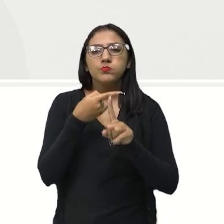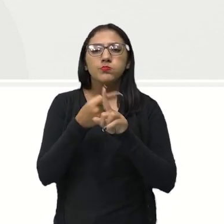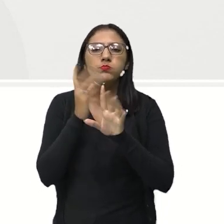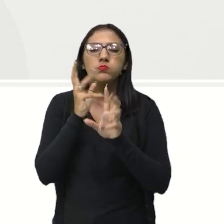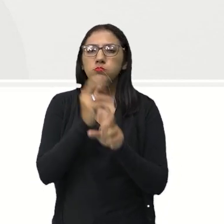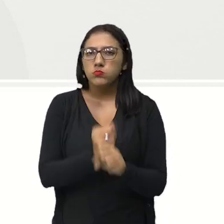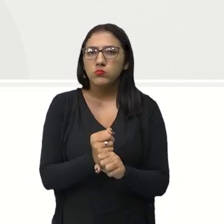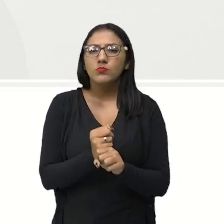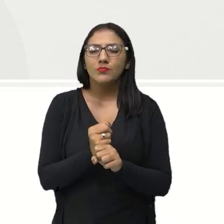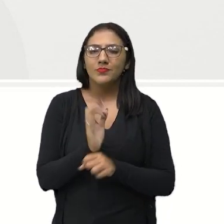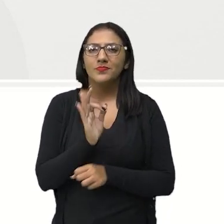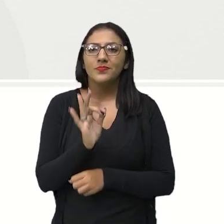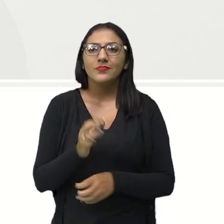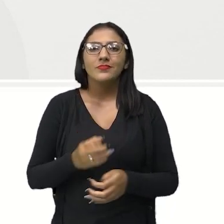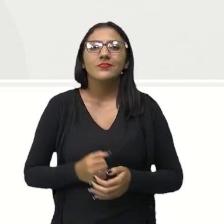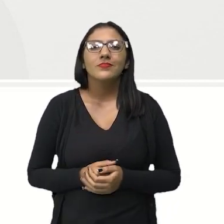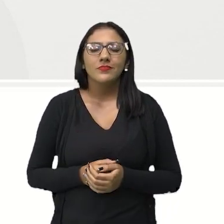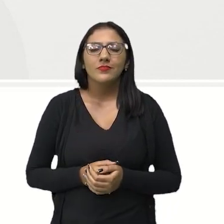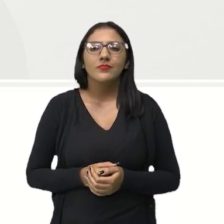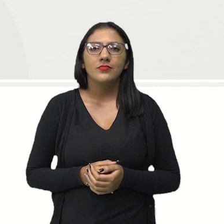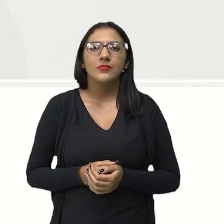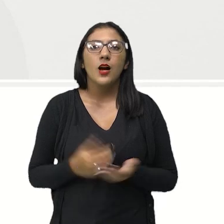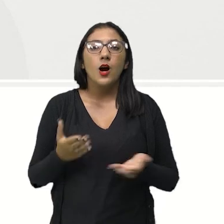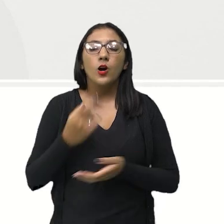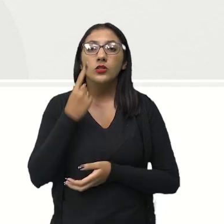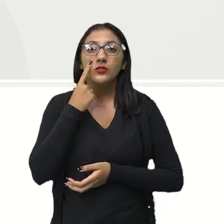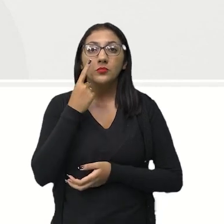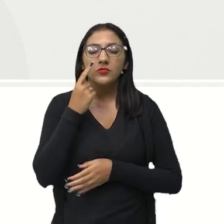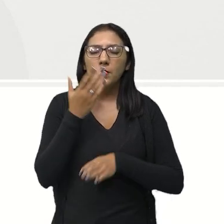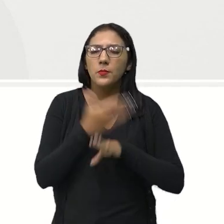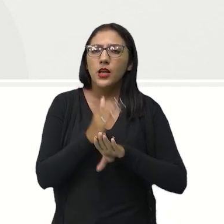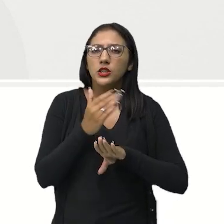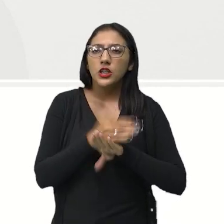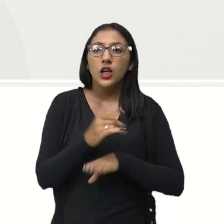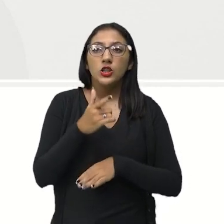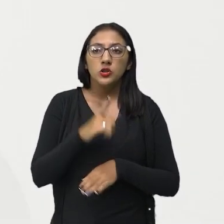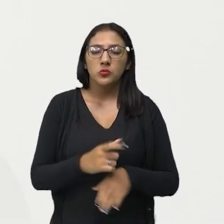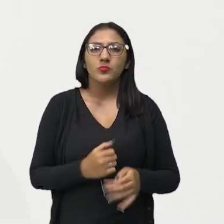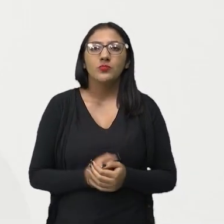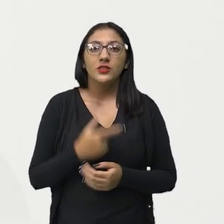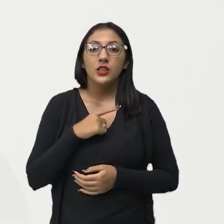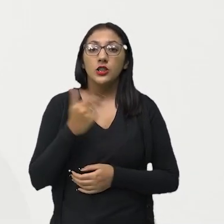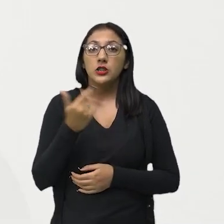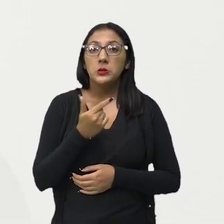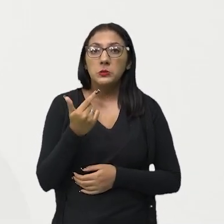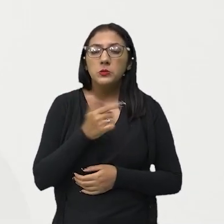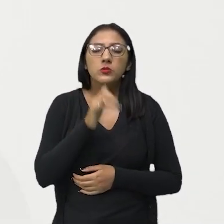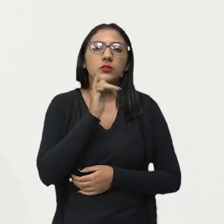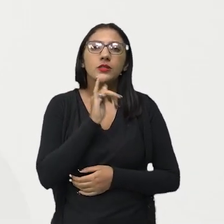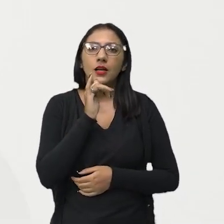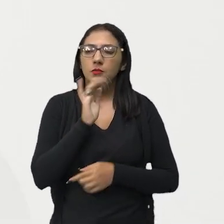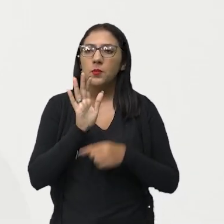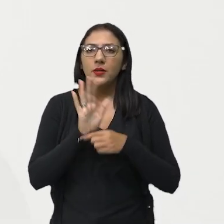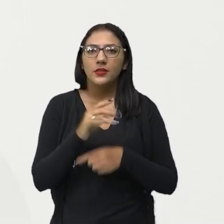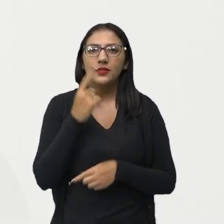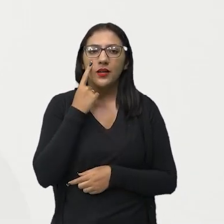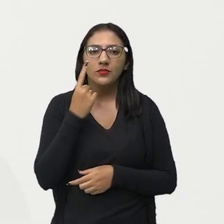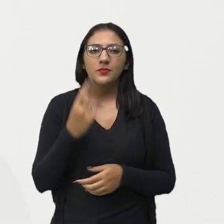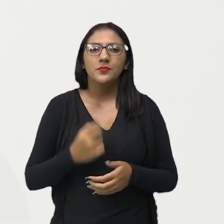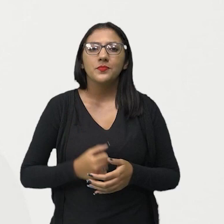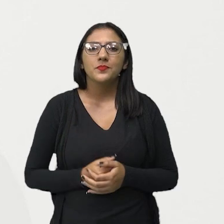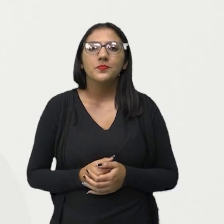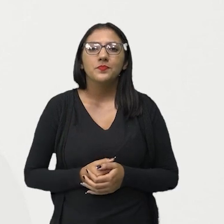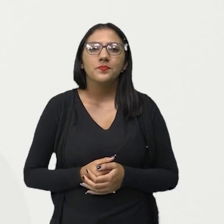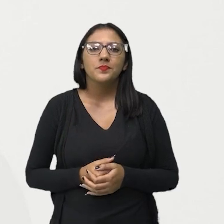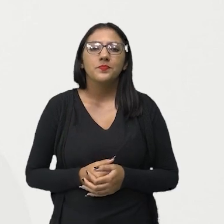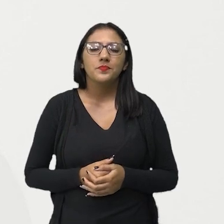caso? Então beleza, vamos então praticar mais um pouco. Eu tenho aqui mais exemplos para mostrar para vocês, acompanhem comigo, olha